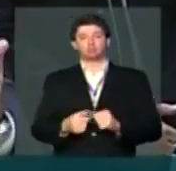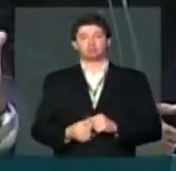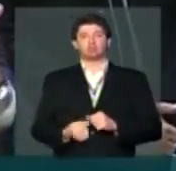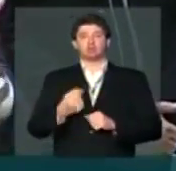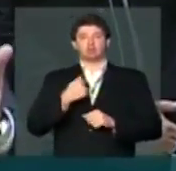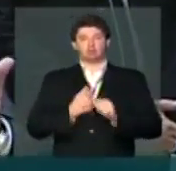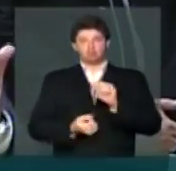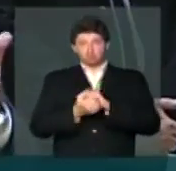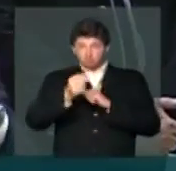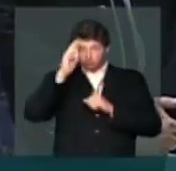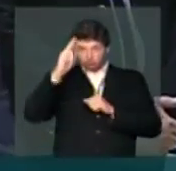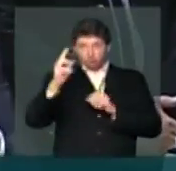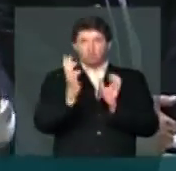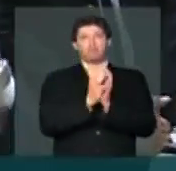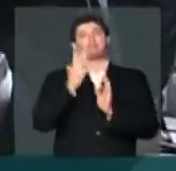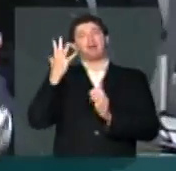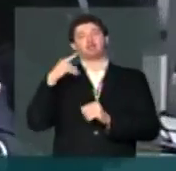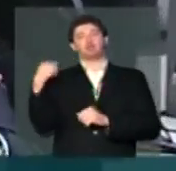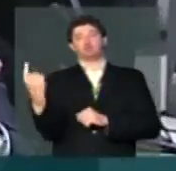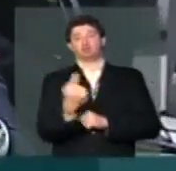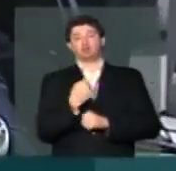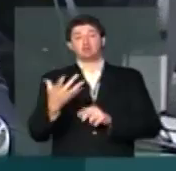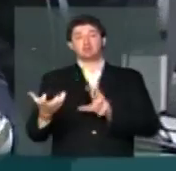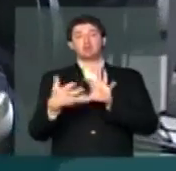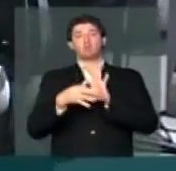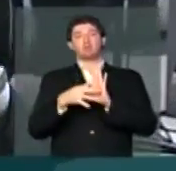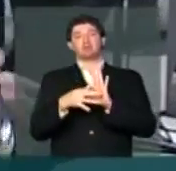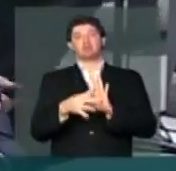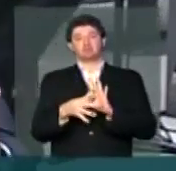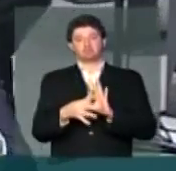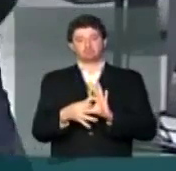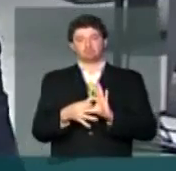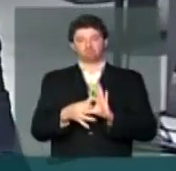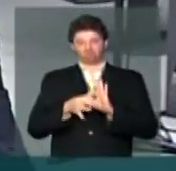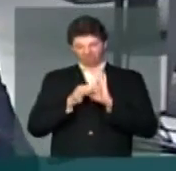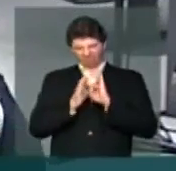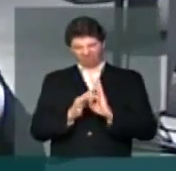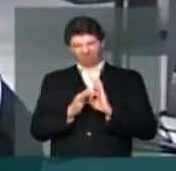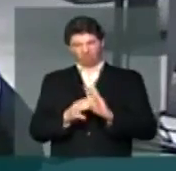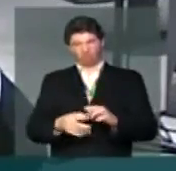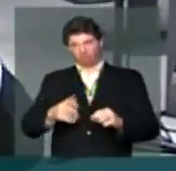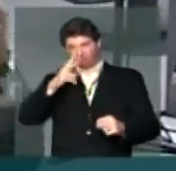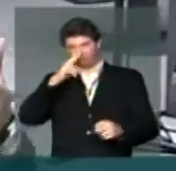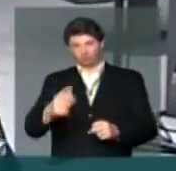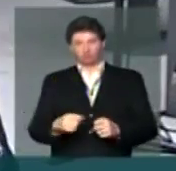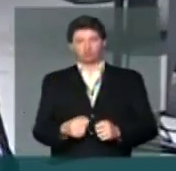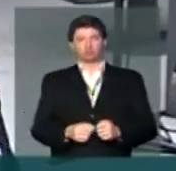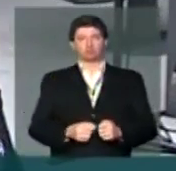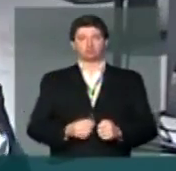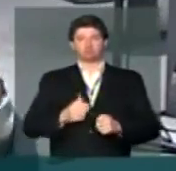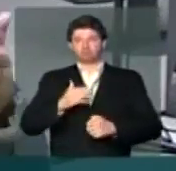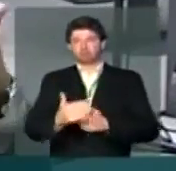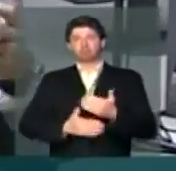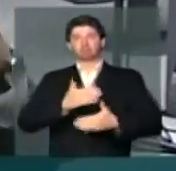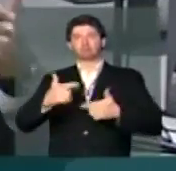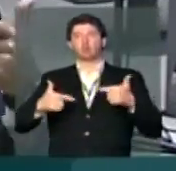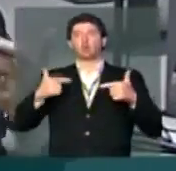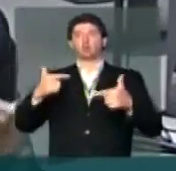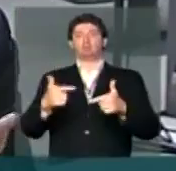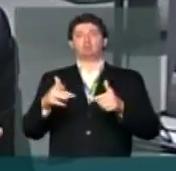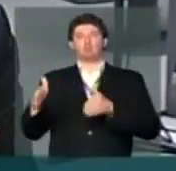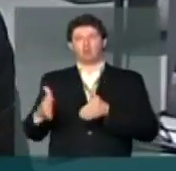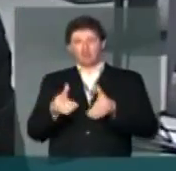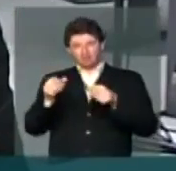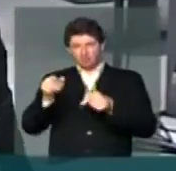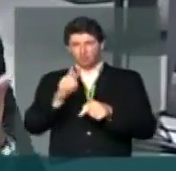Vossa Excelência, o nosso partido, é para mantê-la unida, para mantê-la coesa, para mantê-la pungente. Sabemos que não é este o